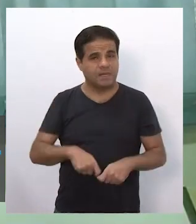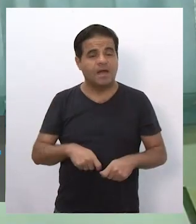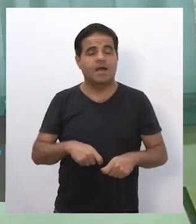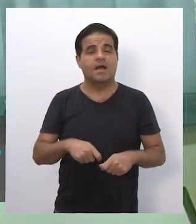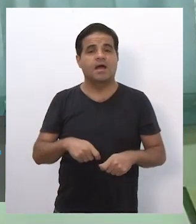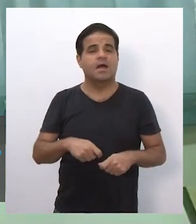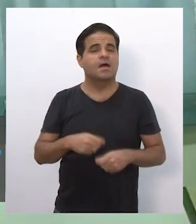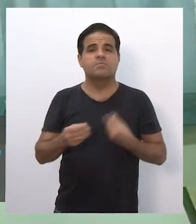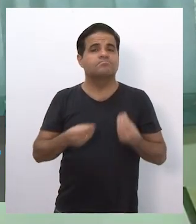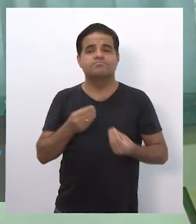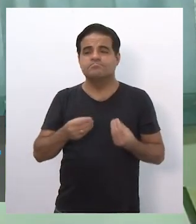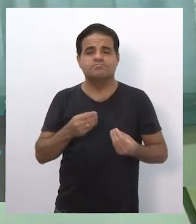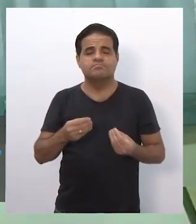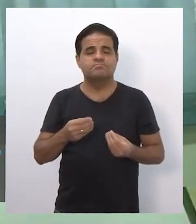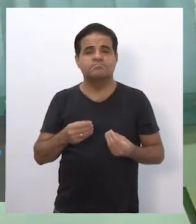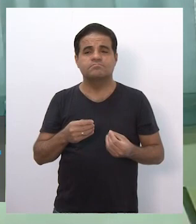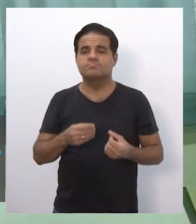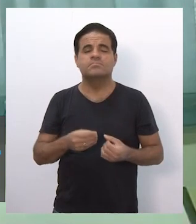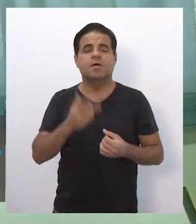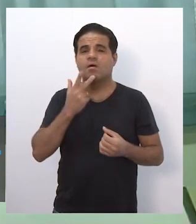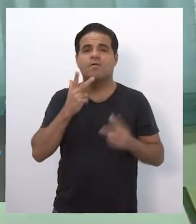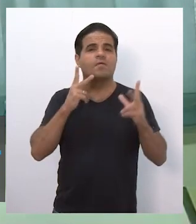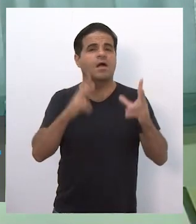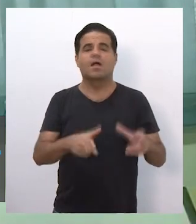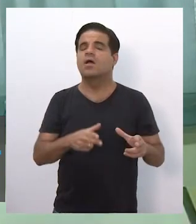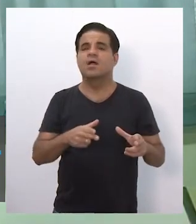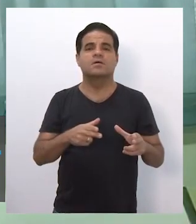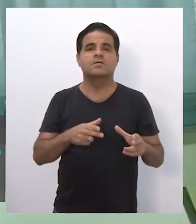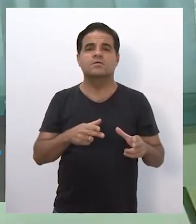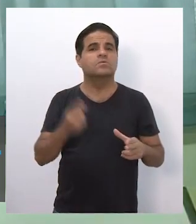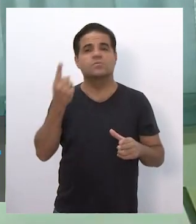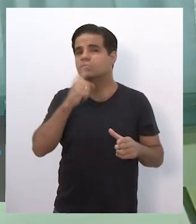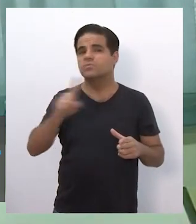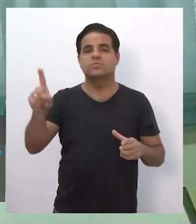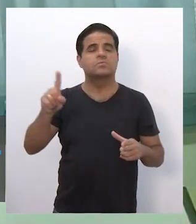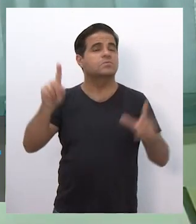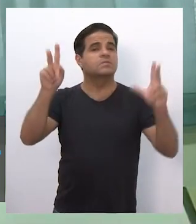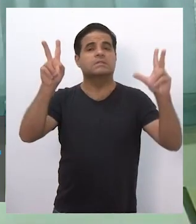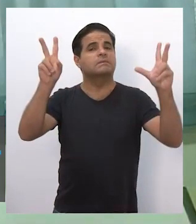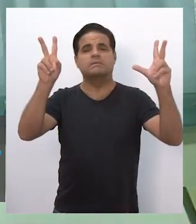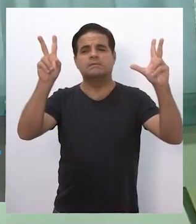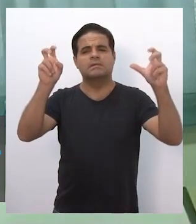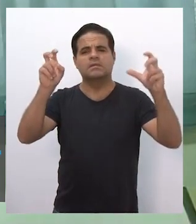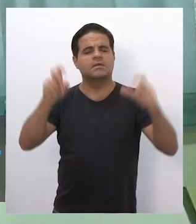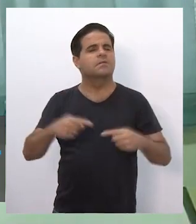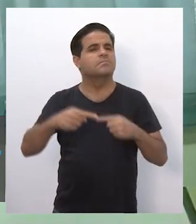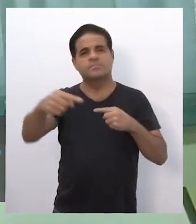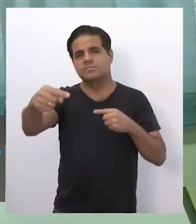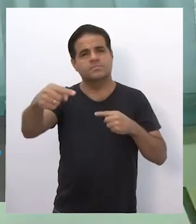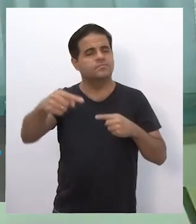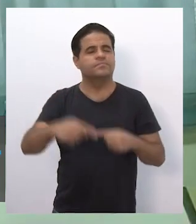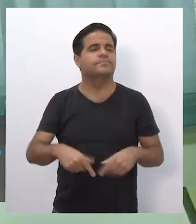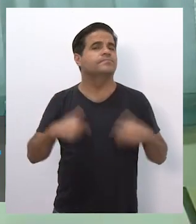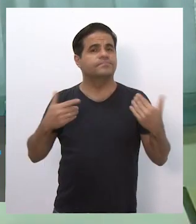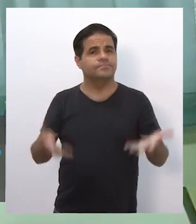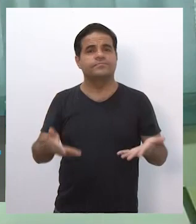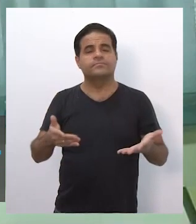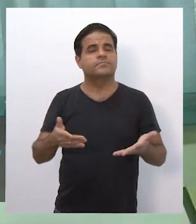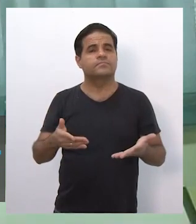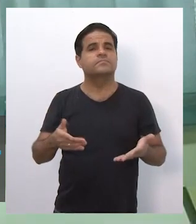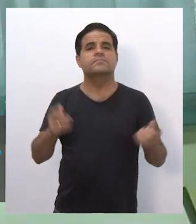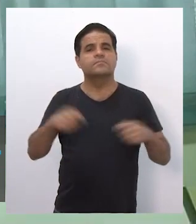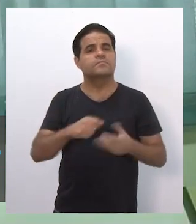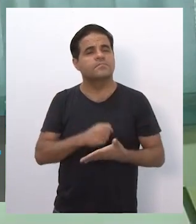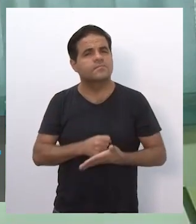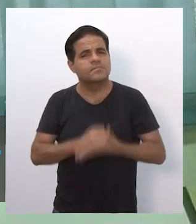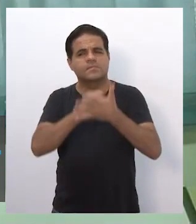É como se falasse, ó, consigo em um único tempo, tá? Teoricamente, né? Teoricamente,